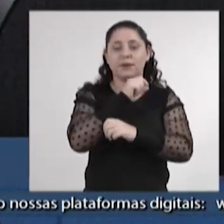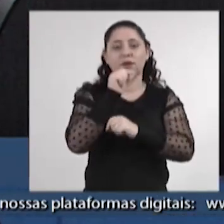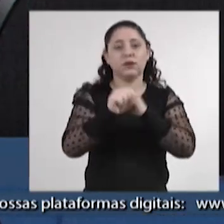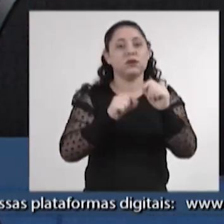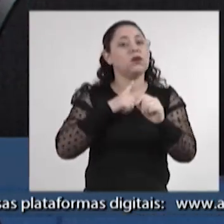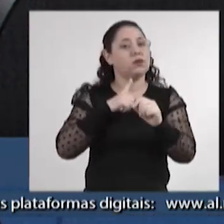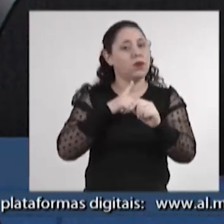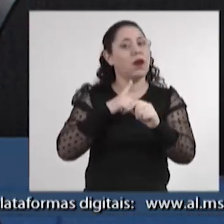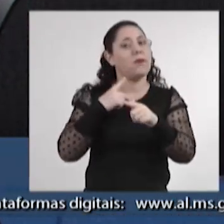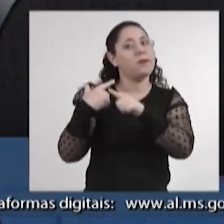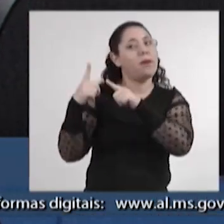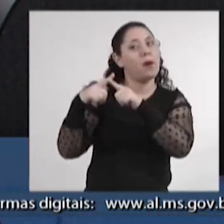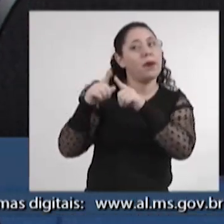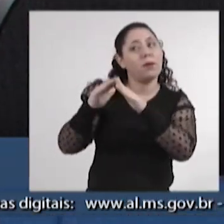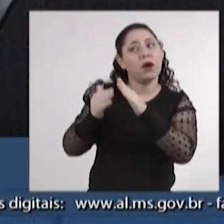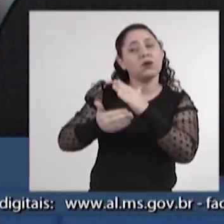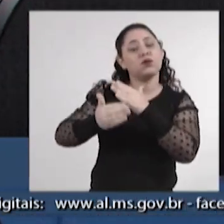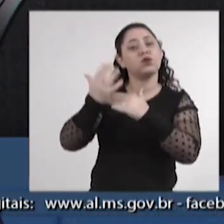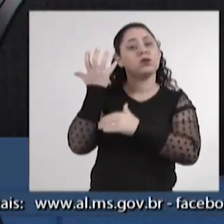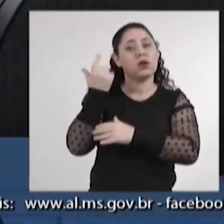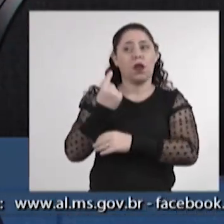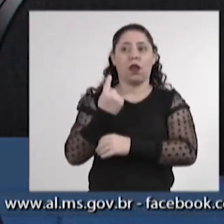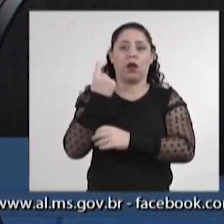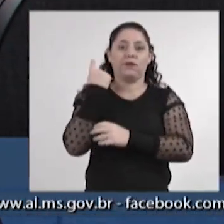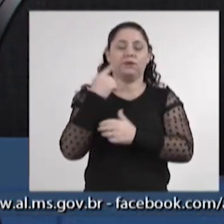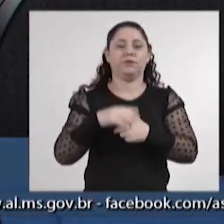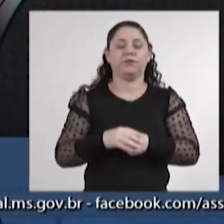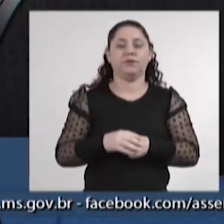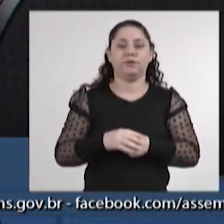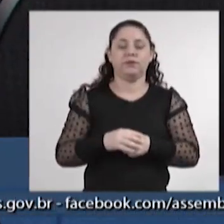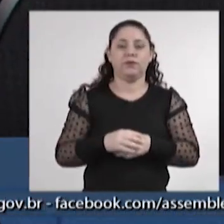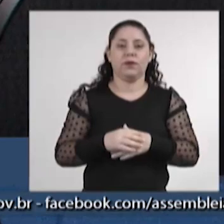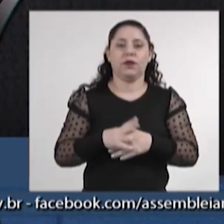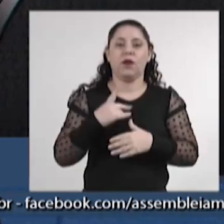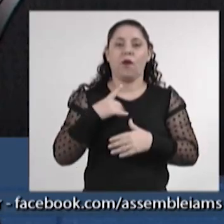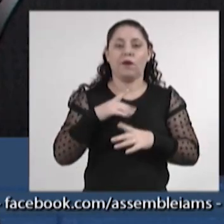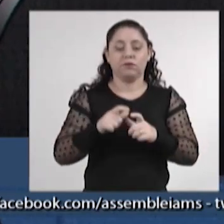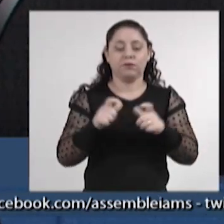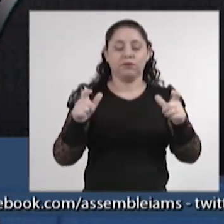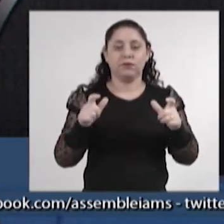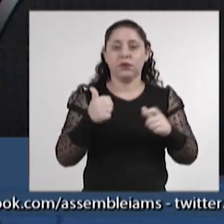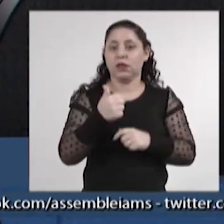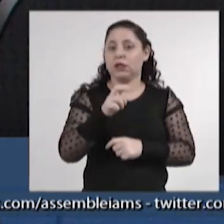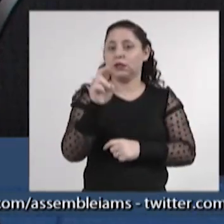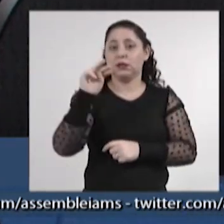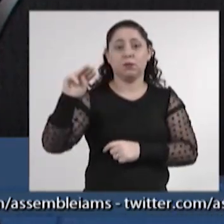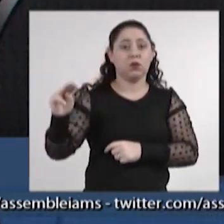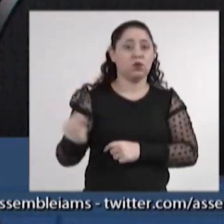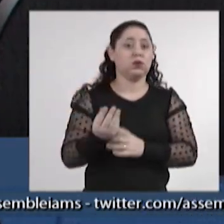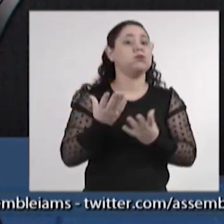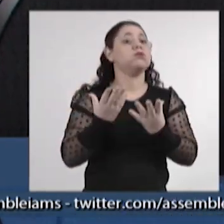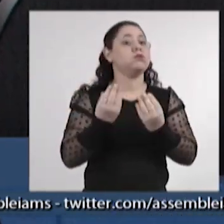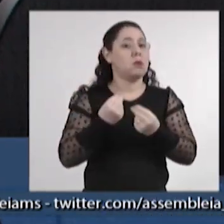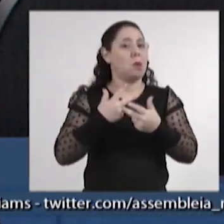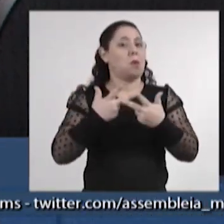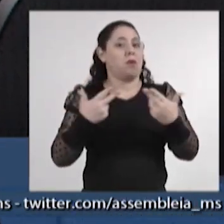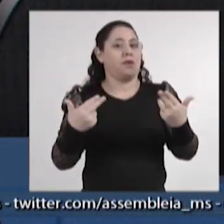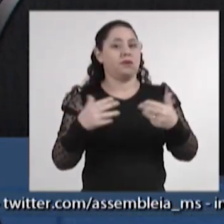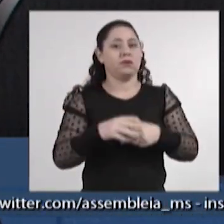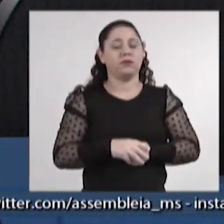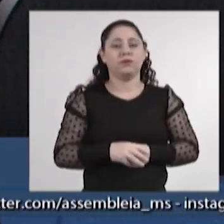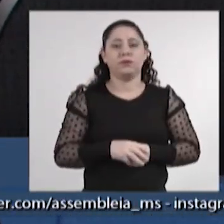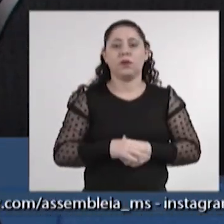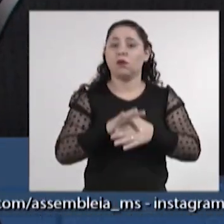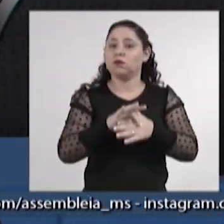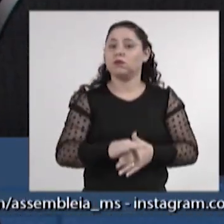porque tem coisa acontecendo lá para cima. Então, é só para vocês terem uma ideia da dimensão, da grandeza das coisas. Que 15 milhões é bastante coisa. O que